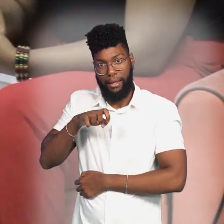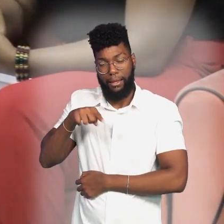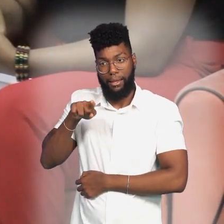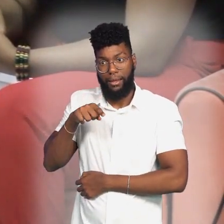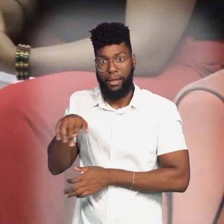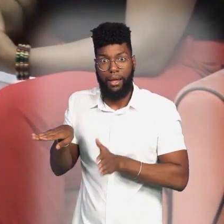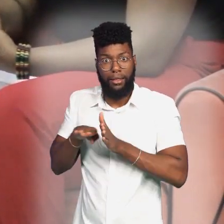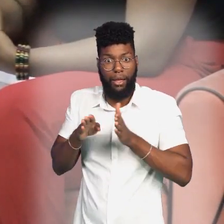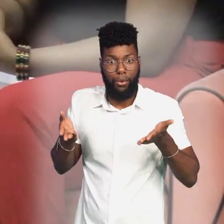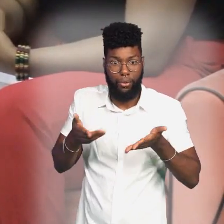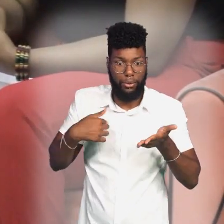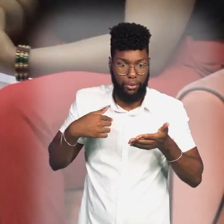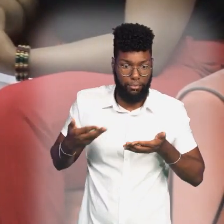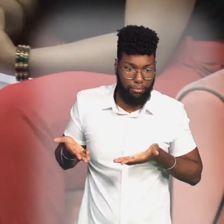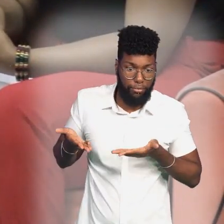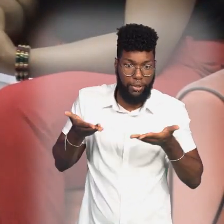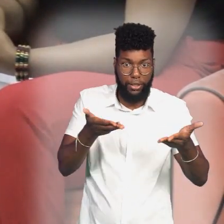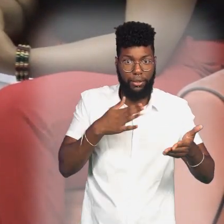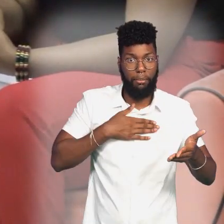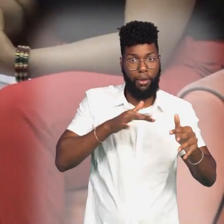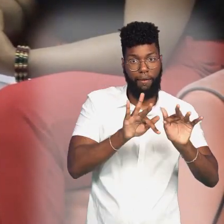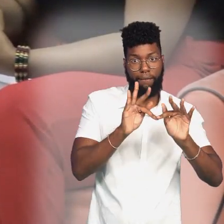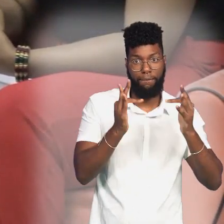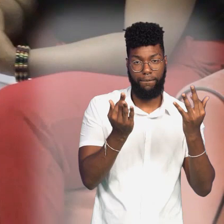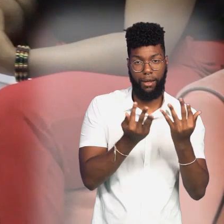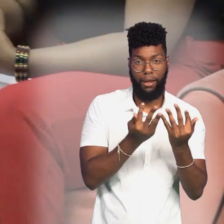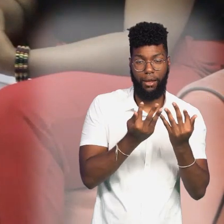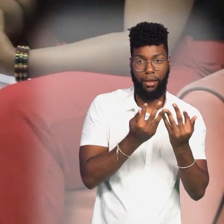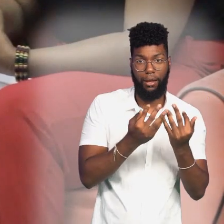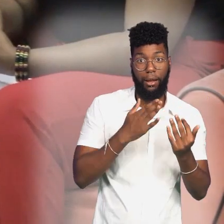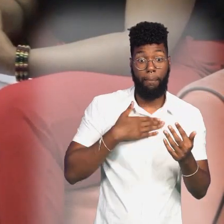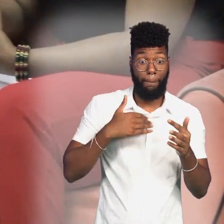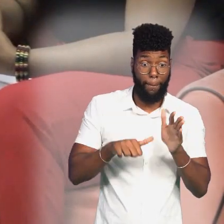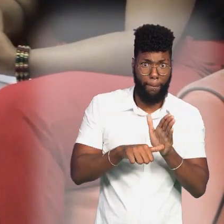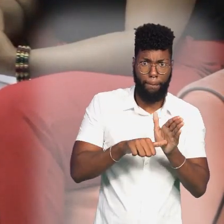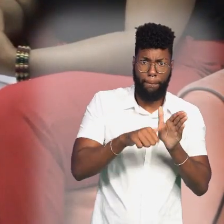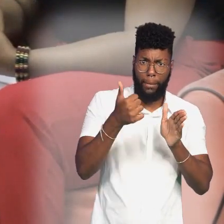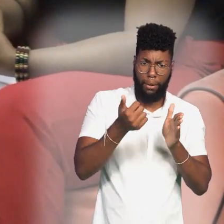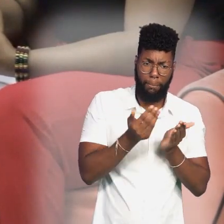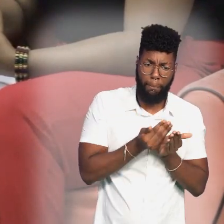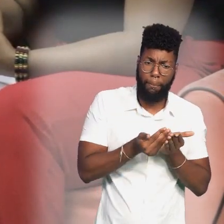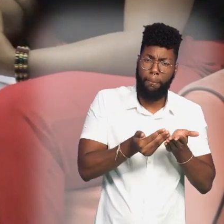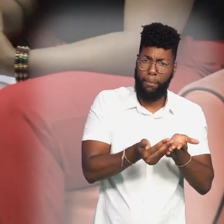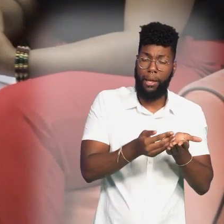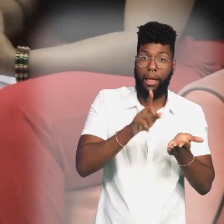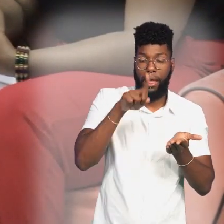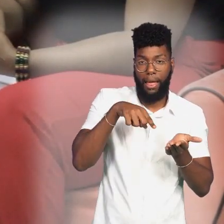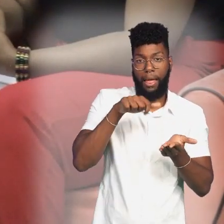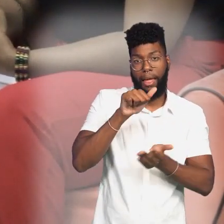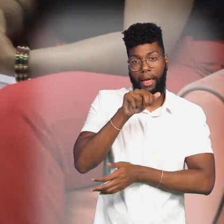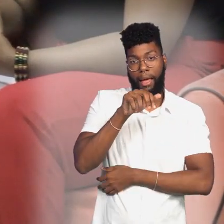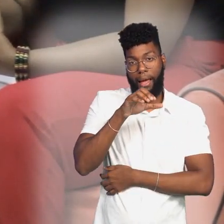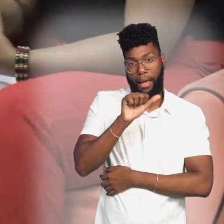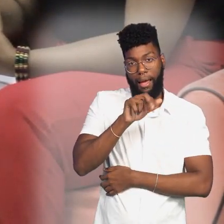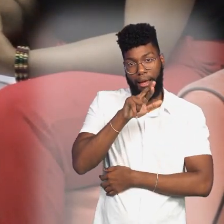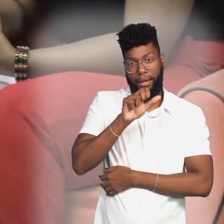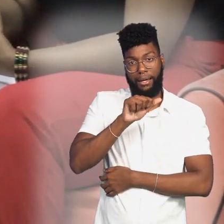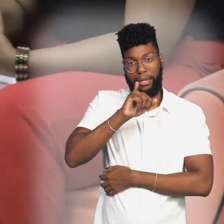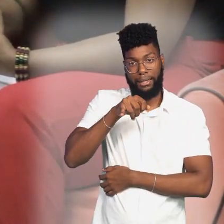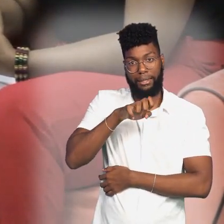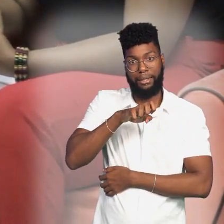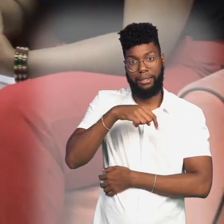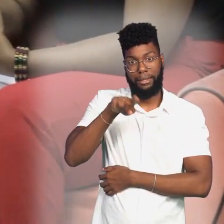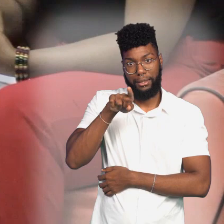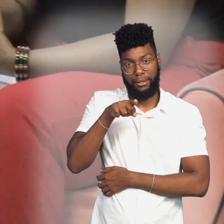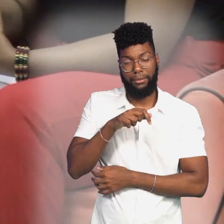hoje, quando eu visito minha família, meu primeiro prato vai ser acarajé. Ai, que legal. Lá a